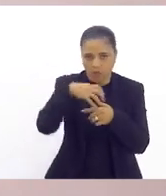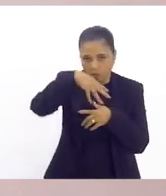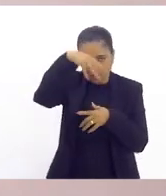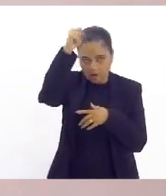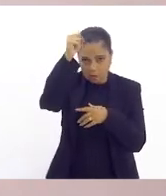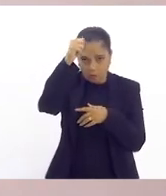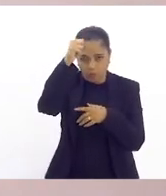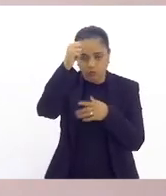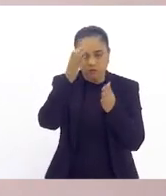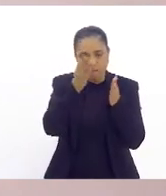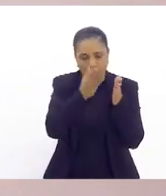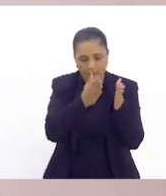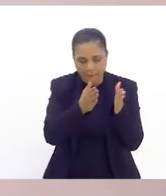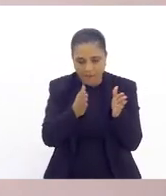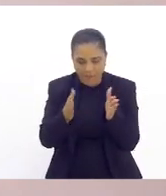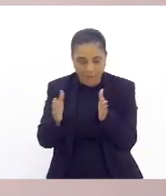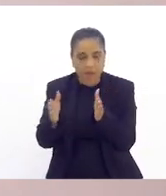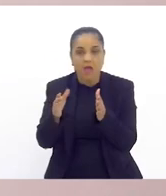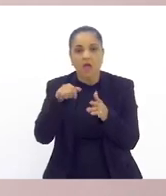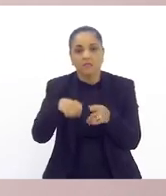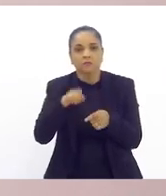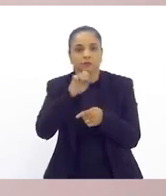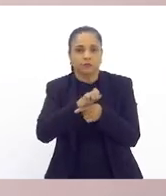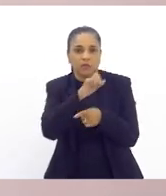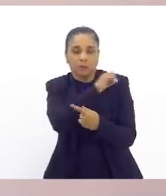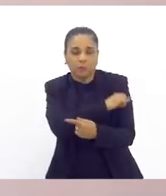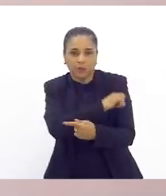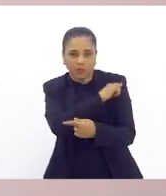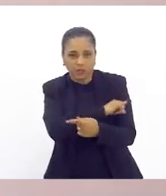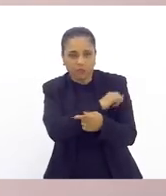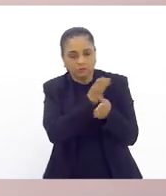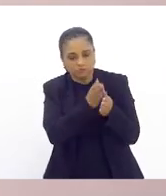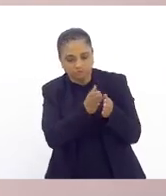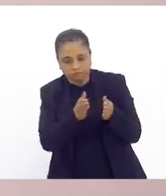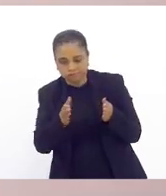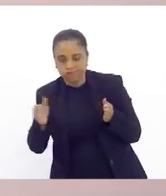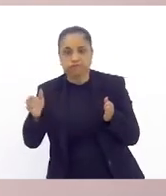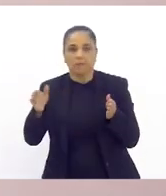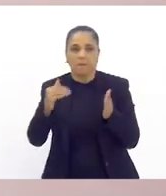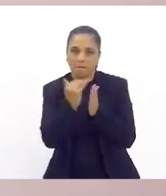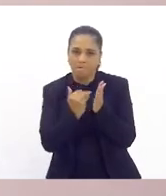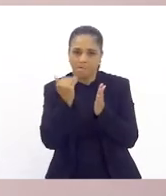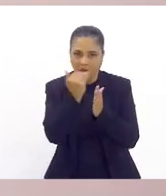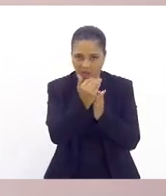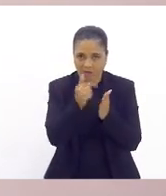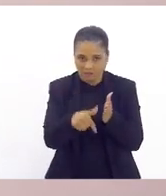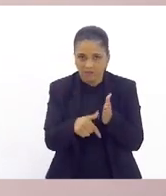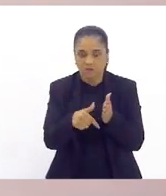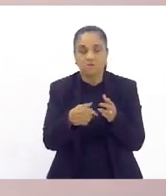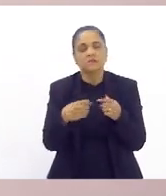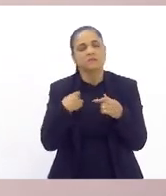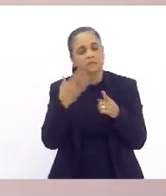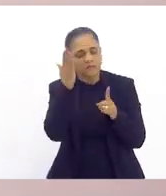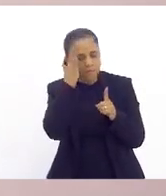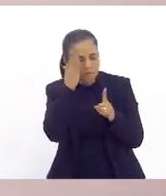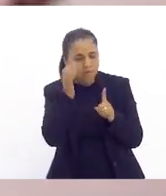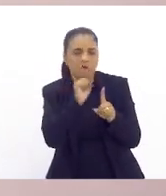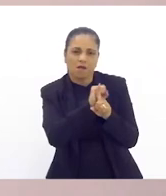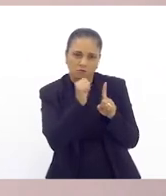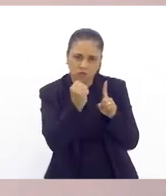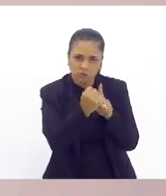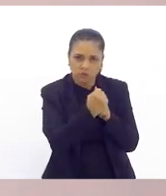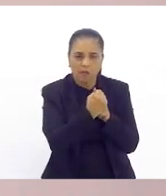por mais tempo no Rio de Janeiro e psicológico é uma questão social era necessária a gente entende completamente